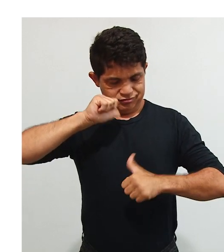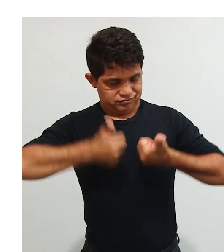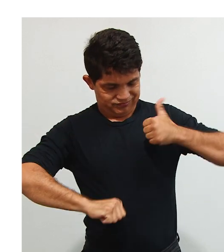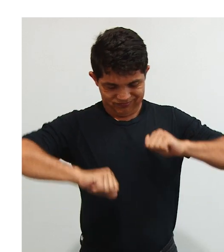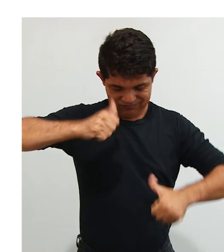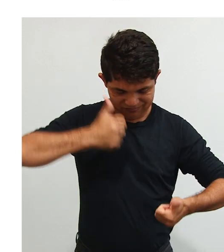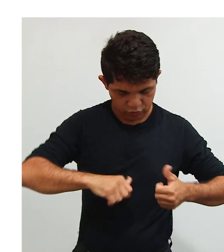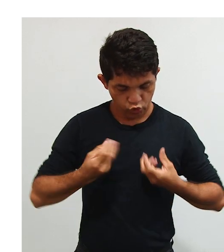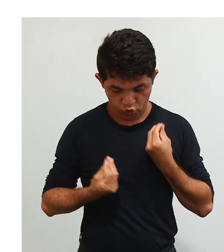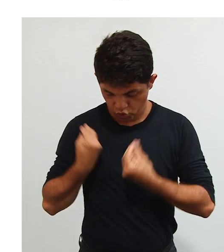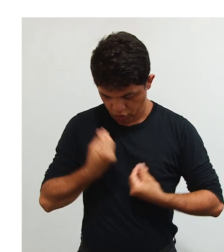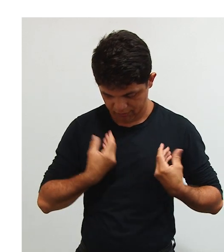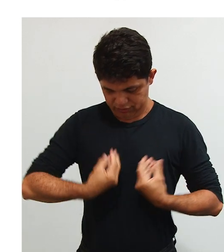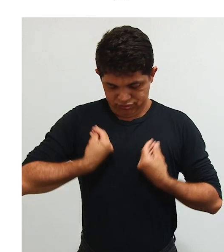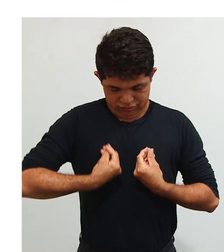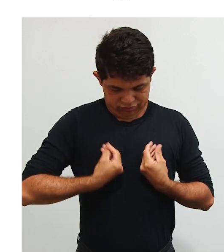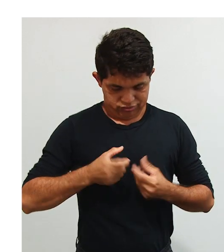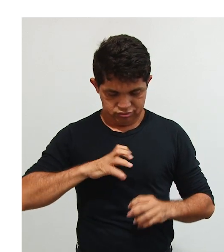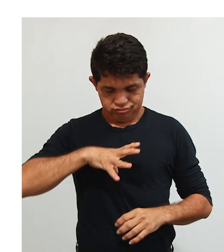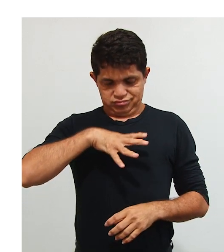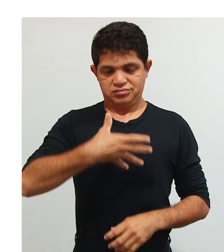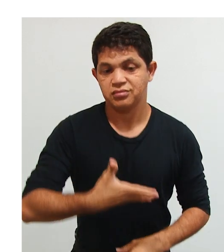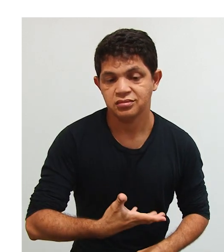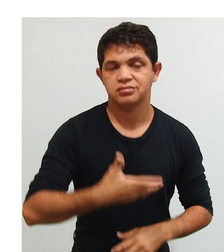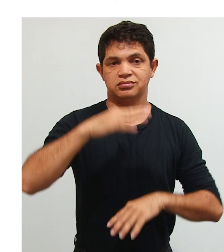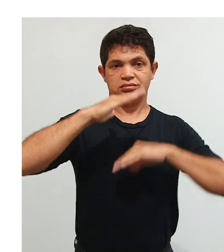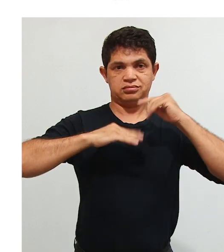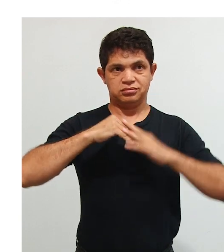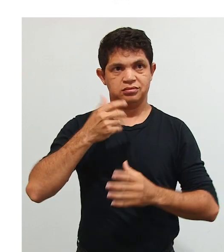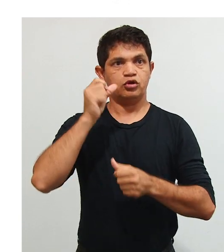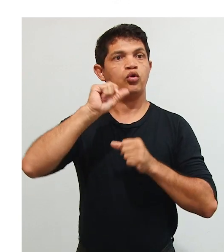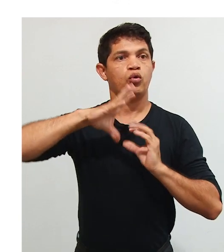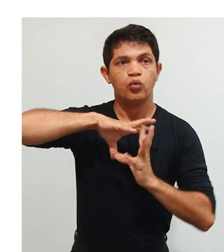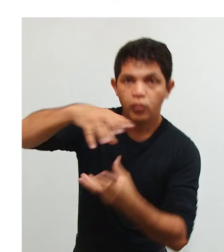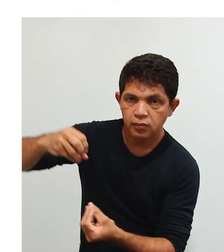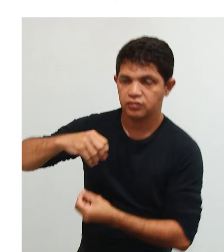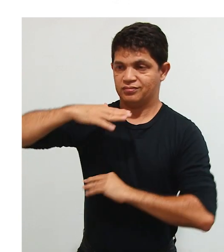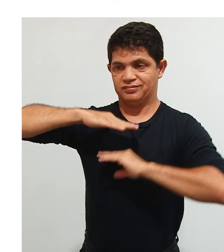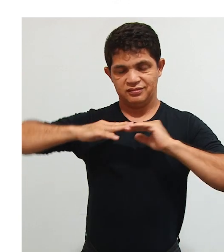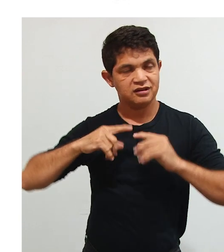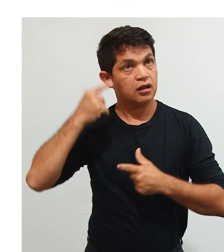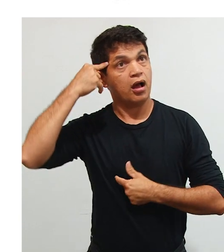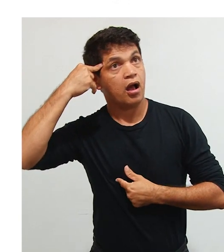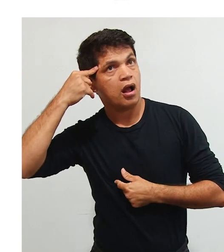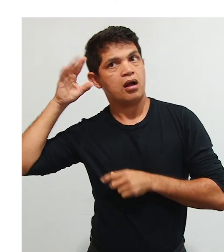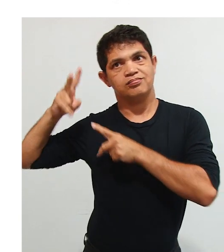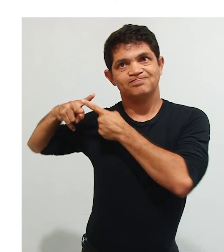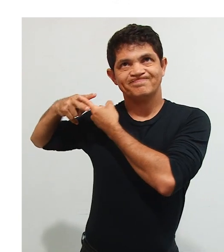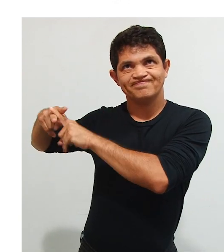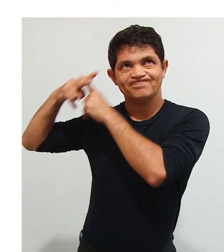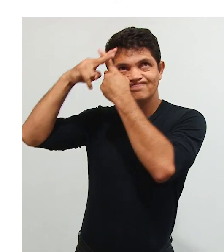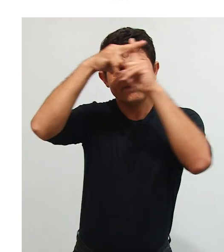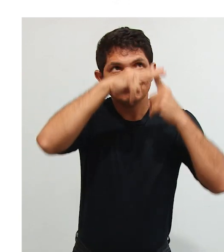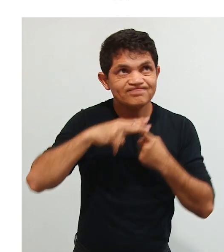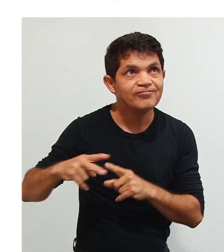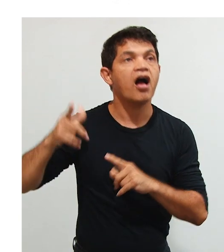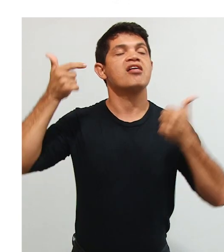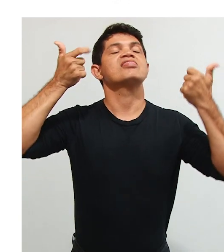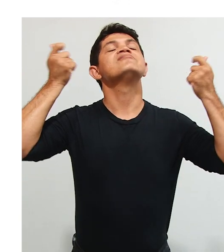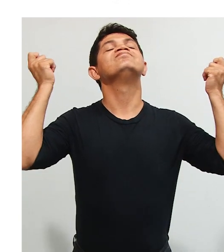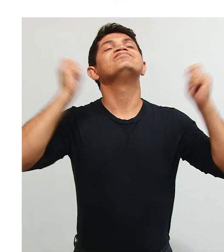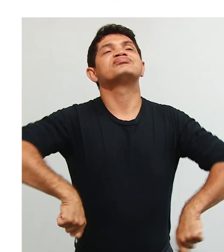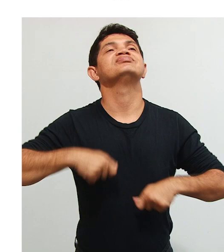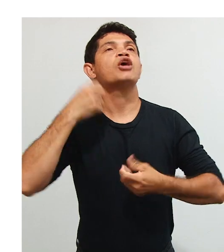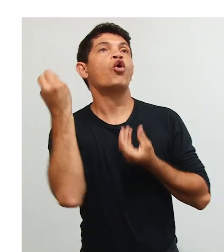me acontecer, mas a minha reação ao que me acontece. Eu consigo dominar aqui como eu